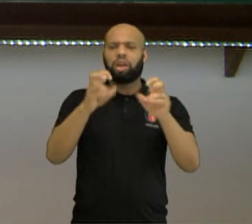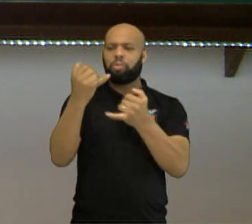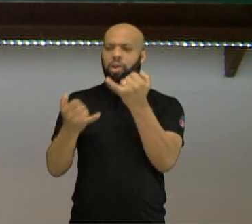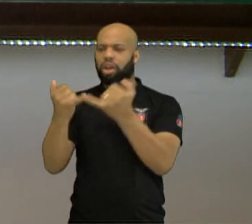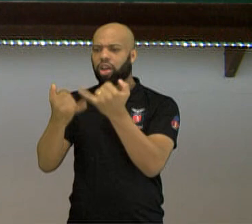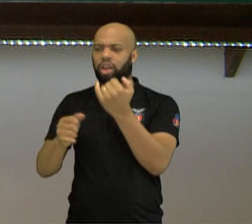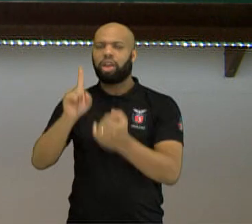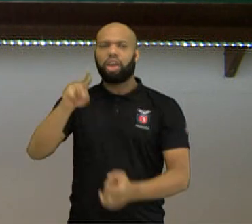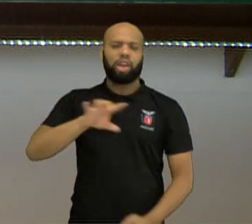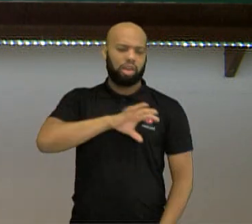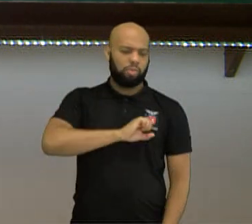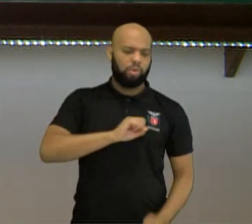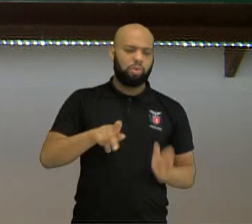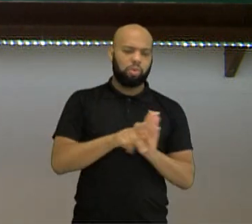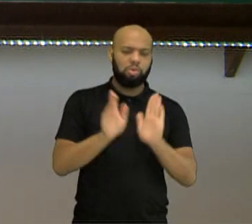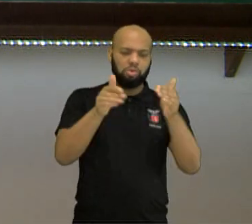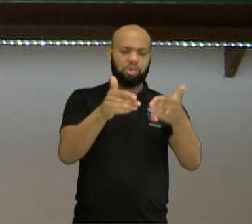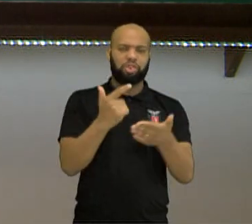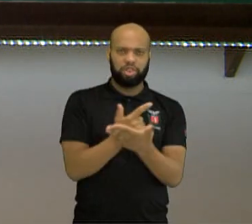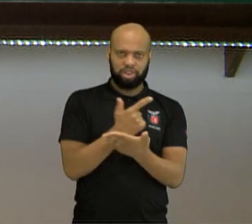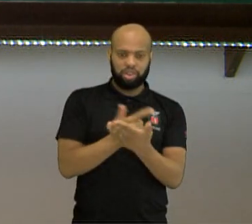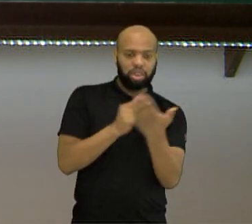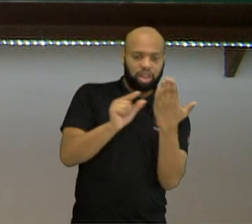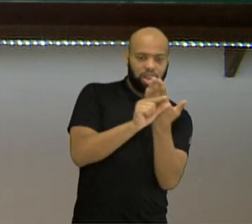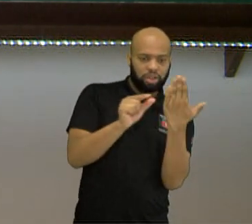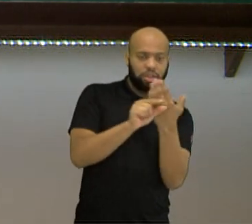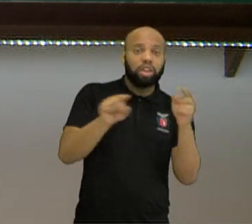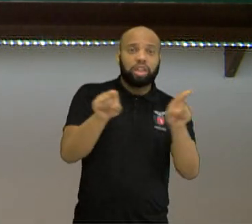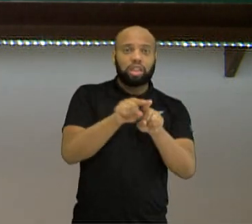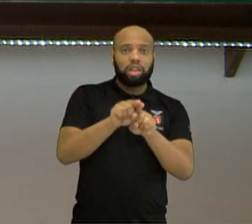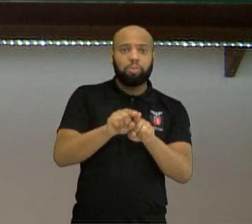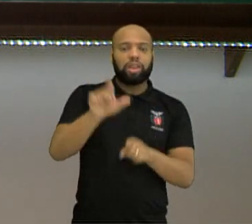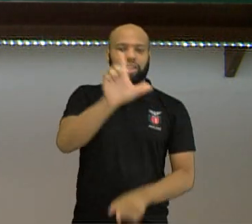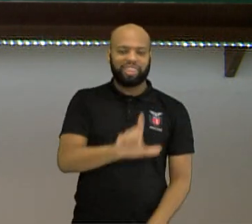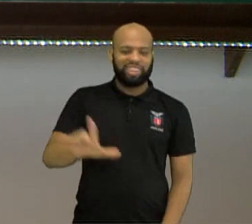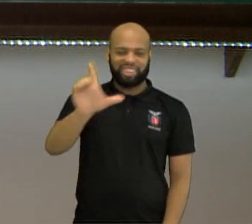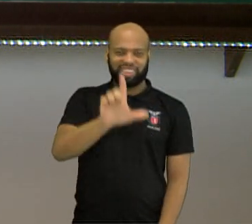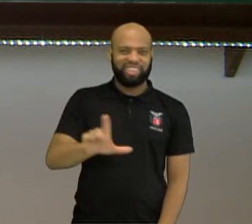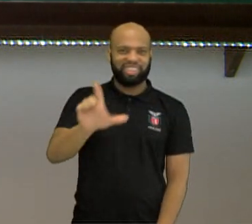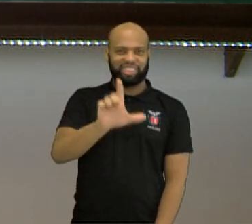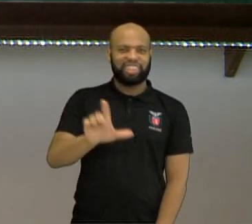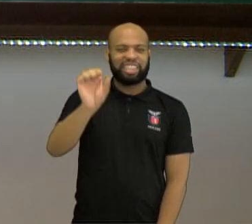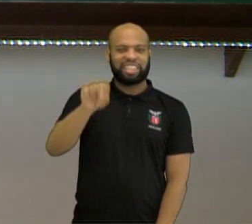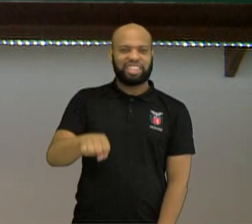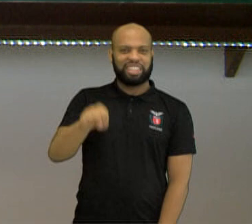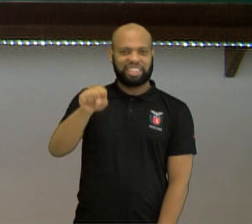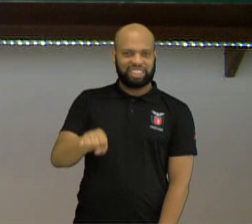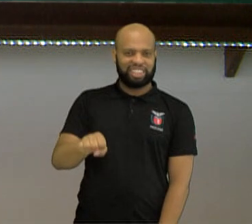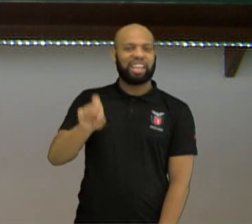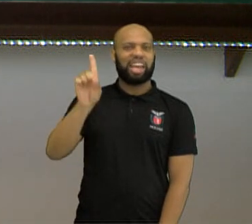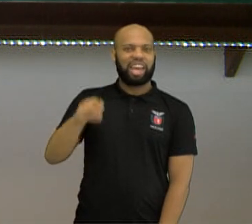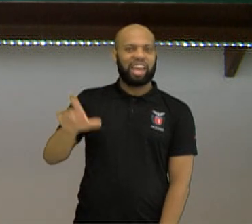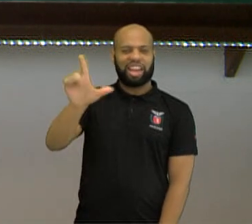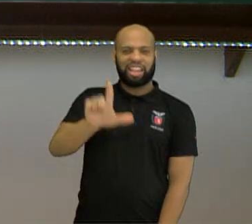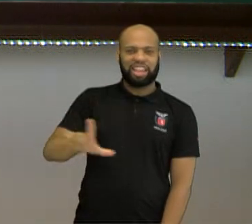pelos livros, pelos autores e pela literatura. Sim, pela literatura.